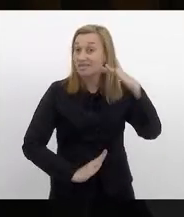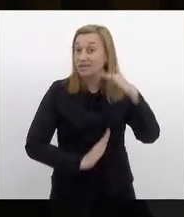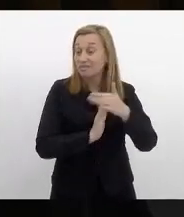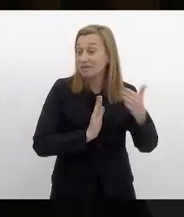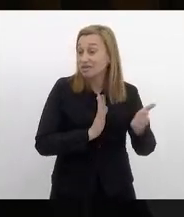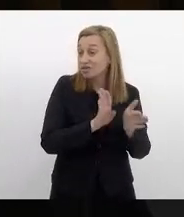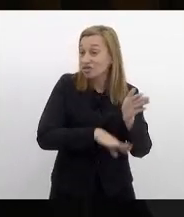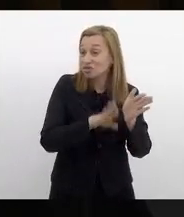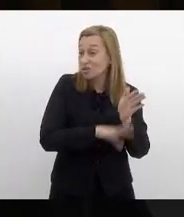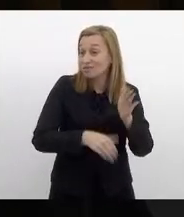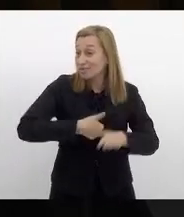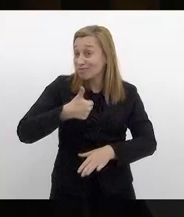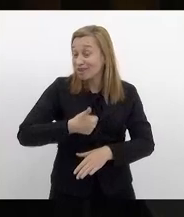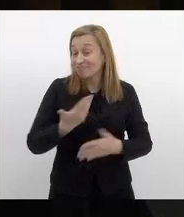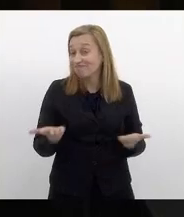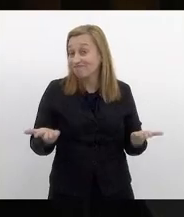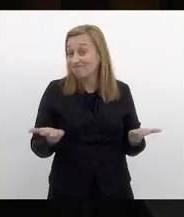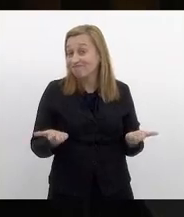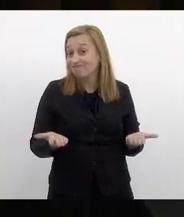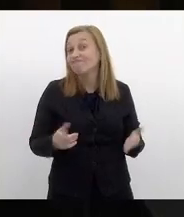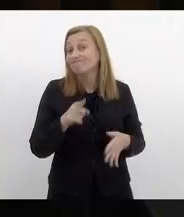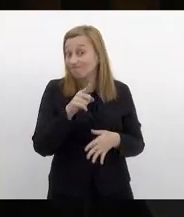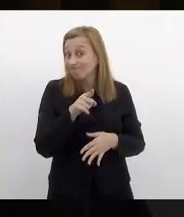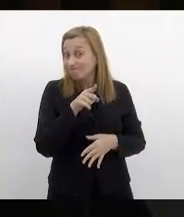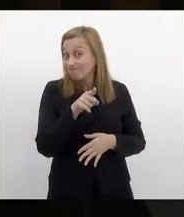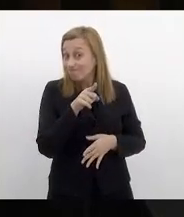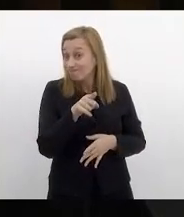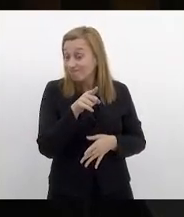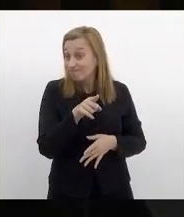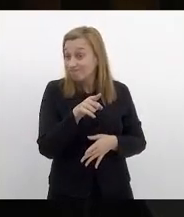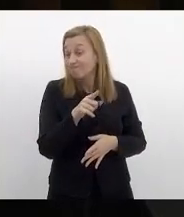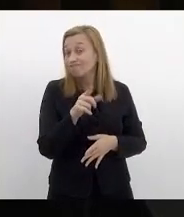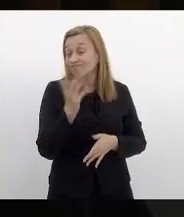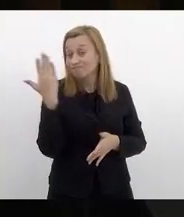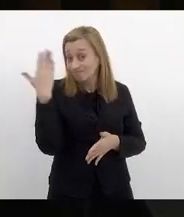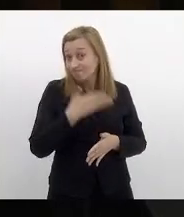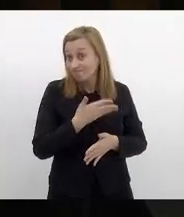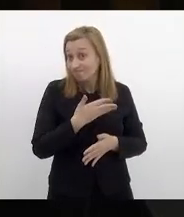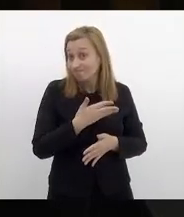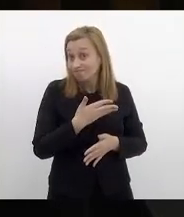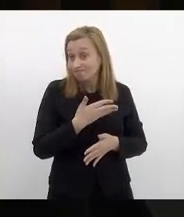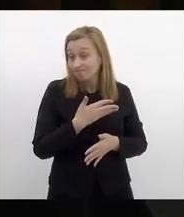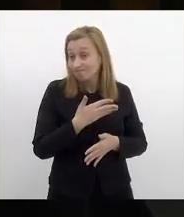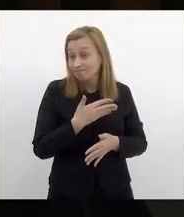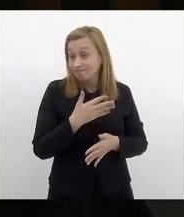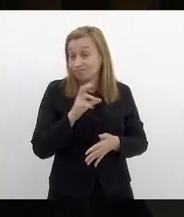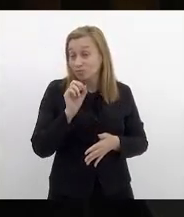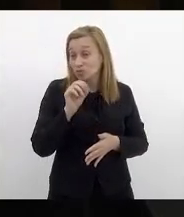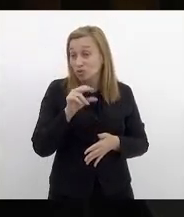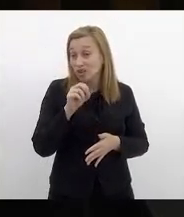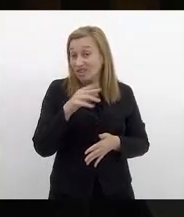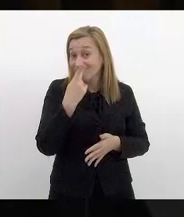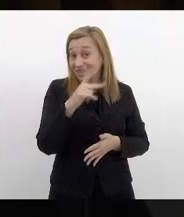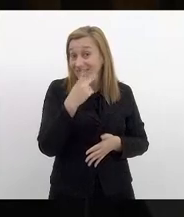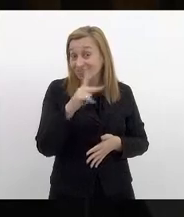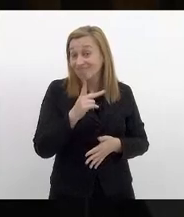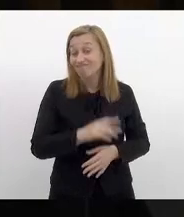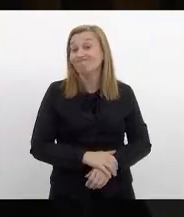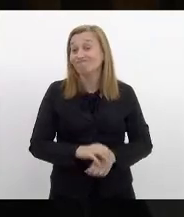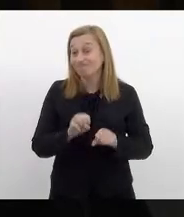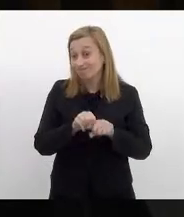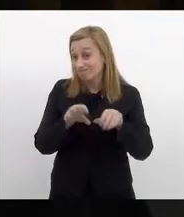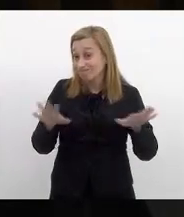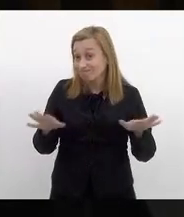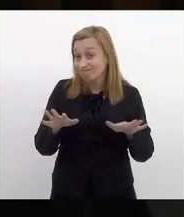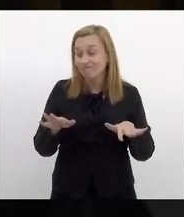despesa primária. Ele mesmo está provando do veneno que ele espalhou. Está